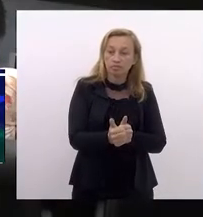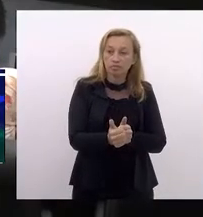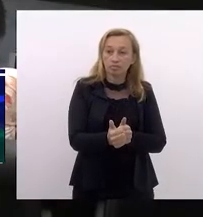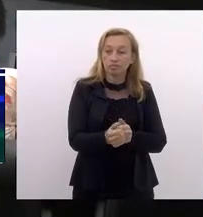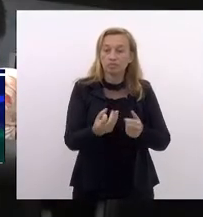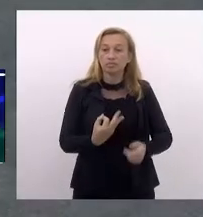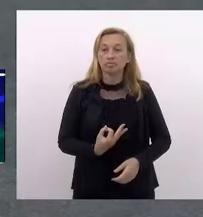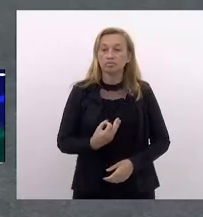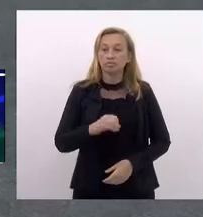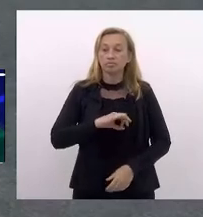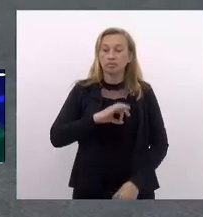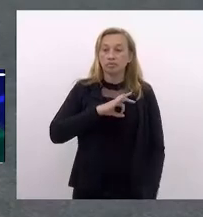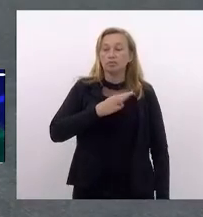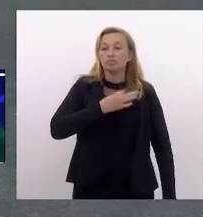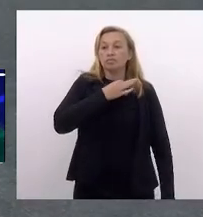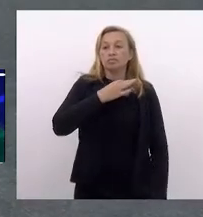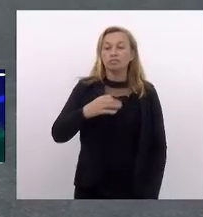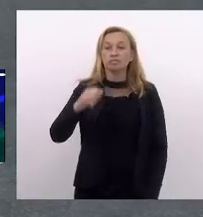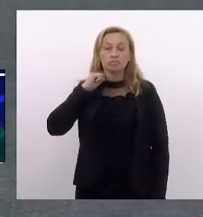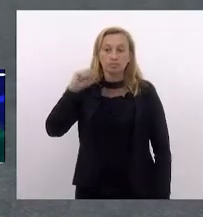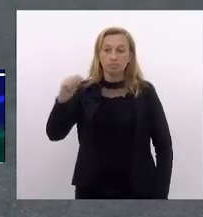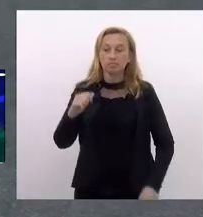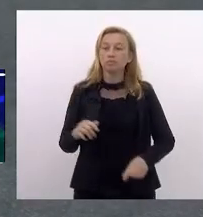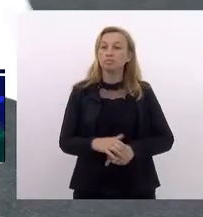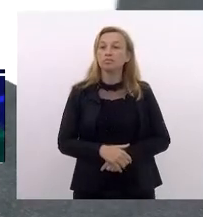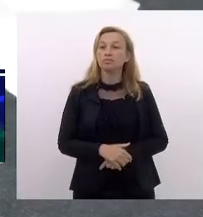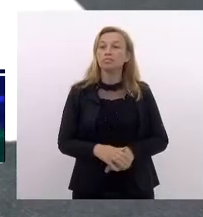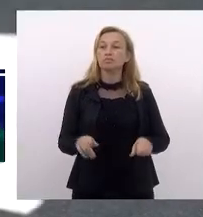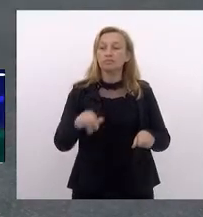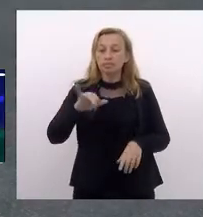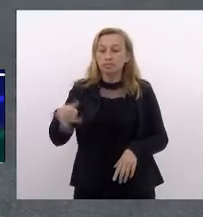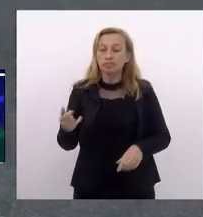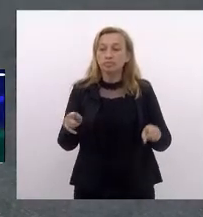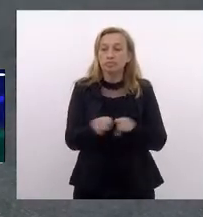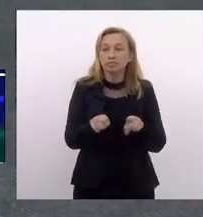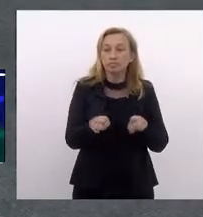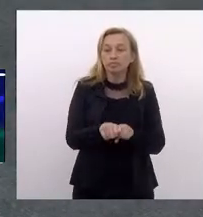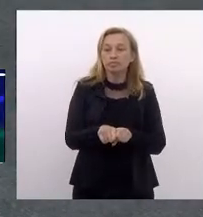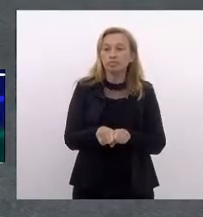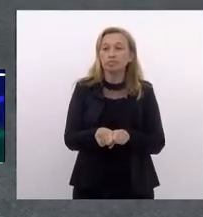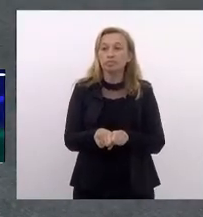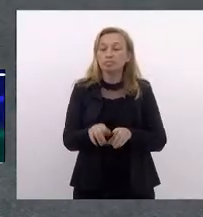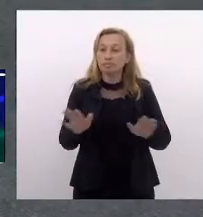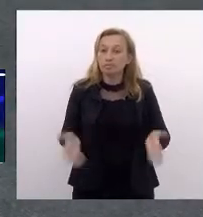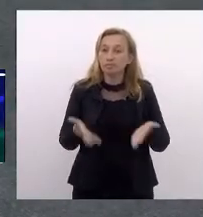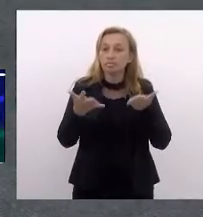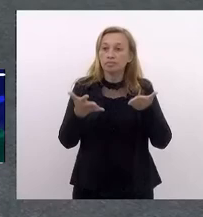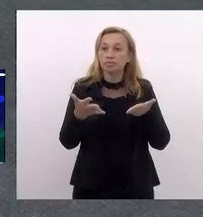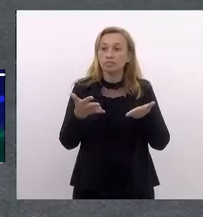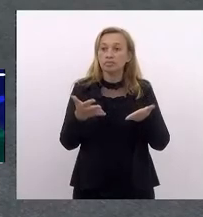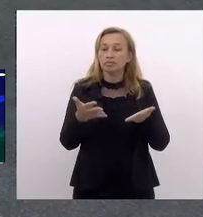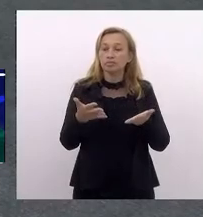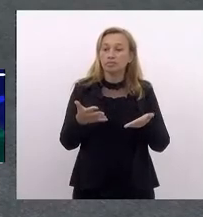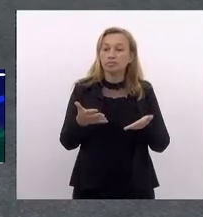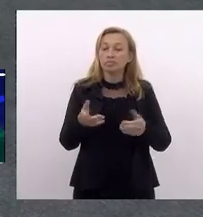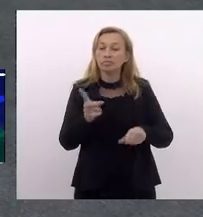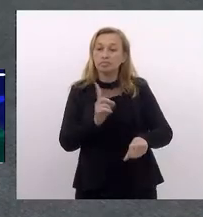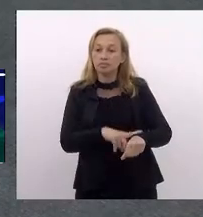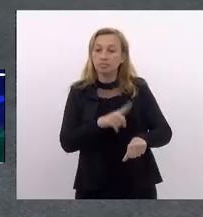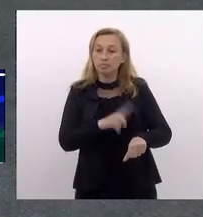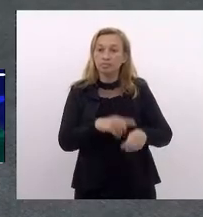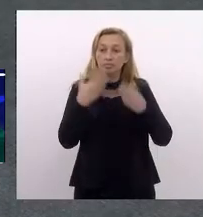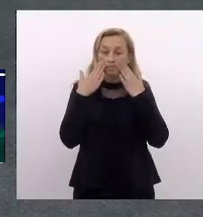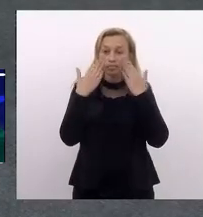pela medalha Tiradentes e aproveitar também Presidente para elogiar sua iniciativa de prorrogar o prazo